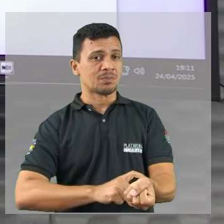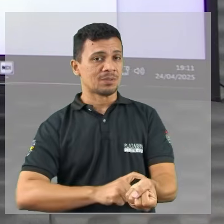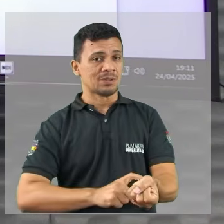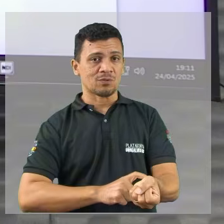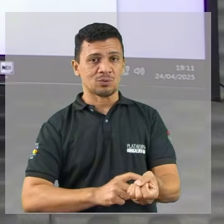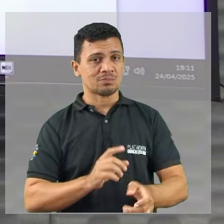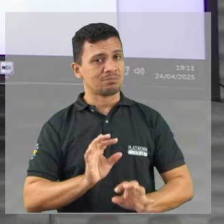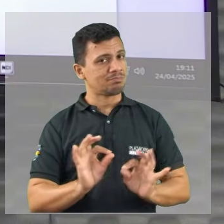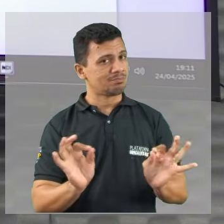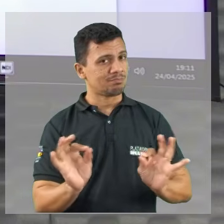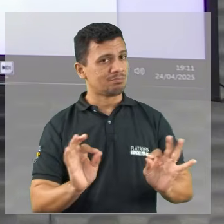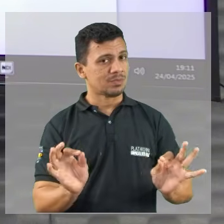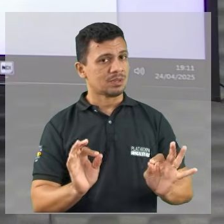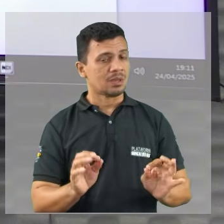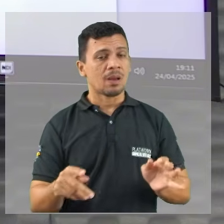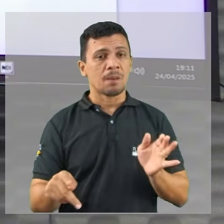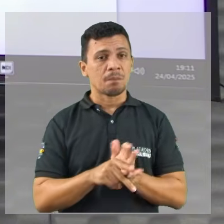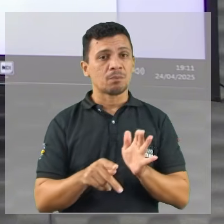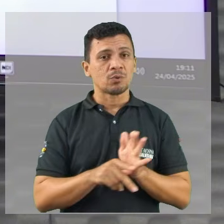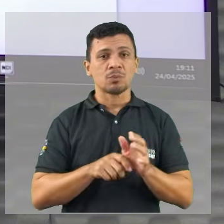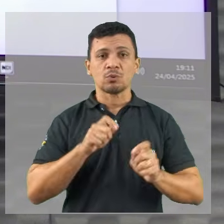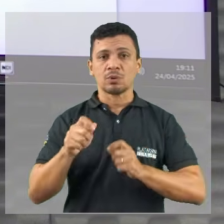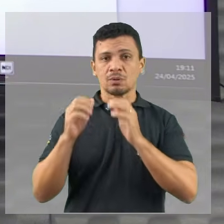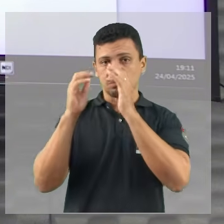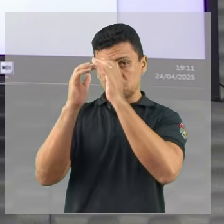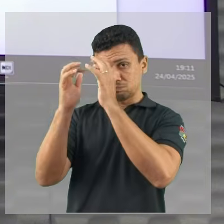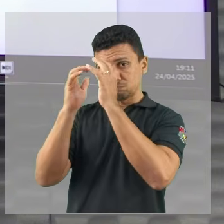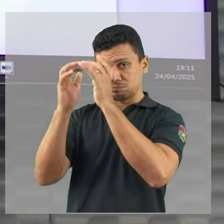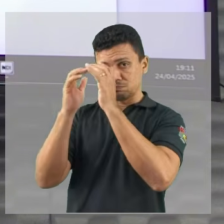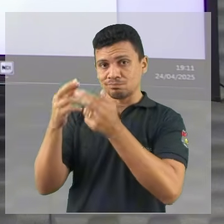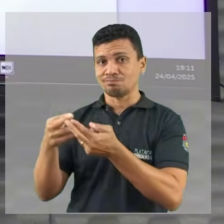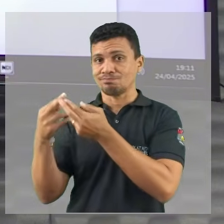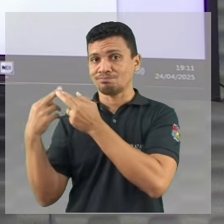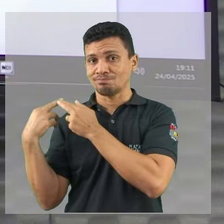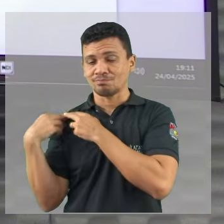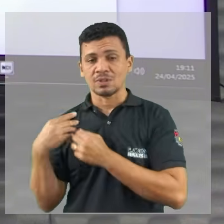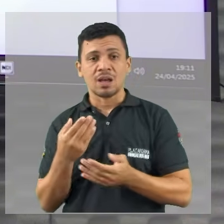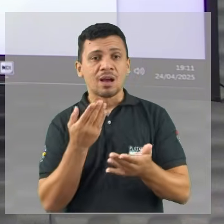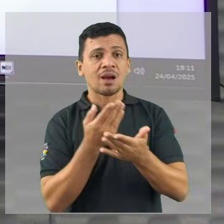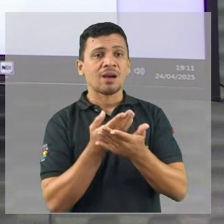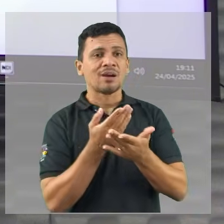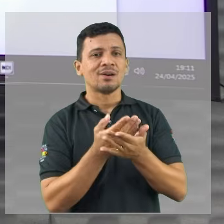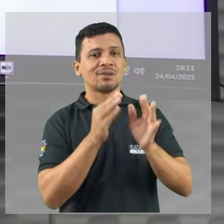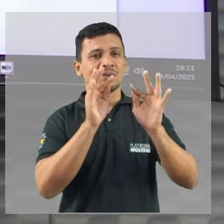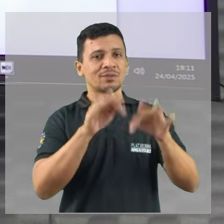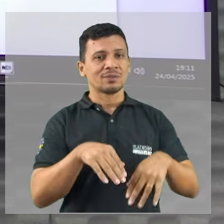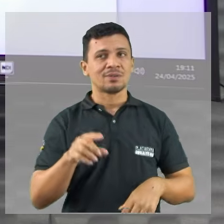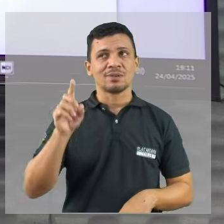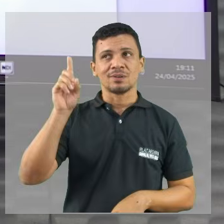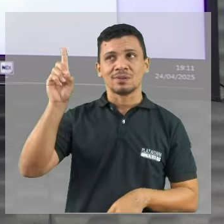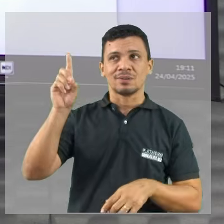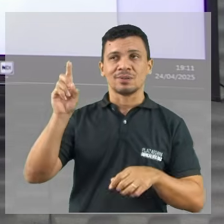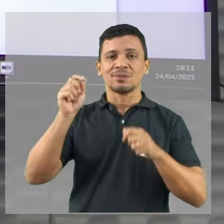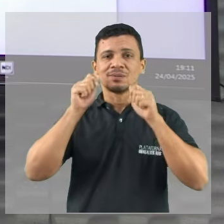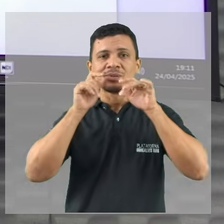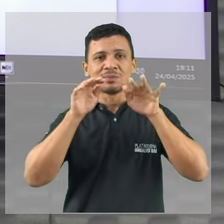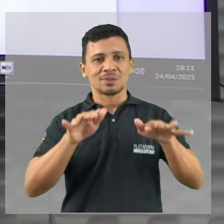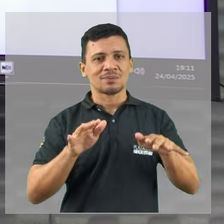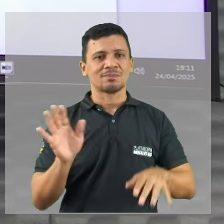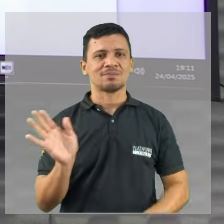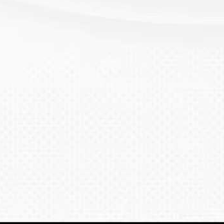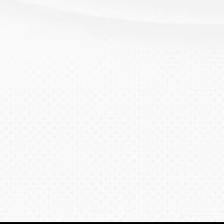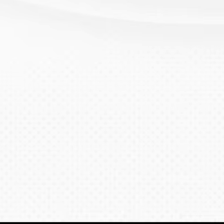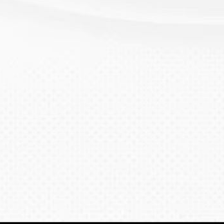isso são os neurônios, beleza? Com isso a gente finaliza a nossa aula. Fiquem com Deus e até a próxima.